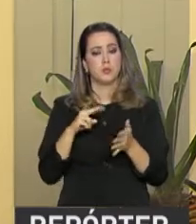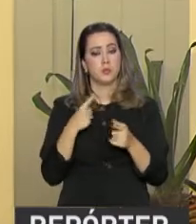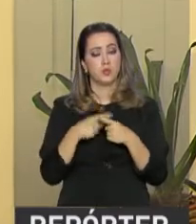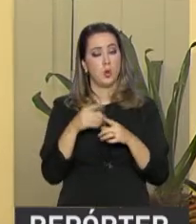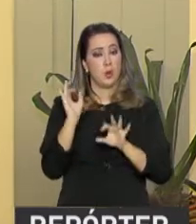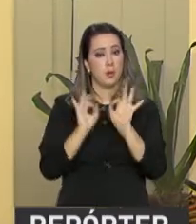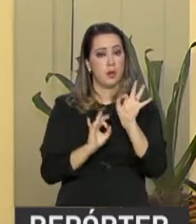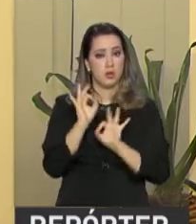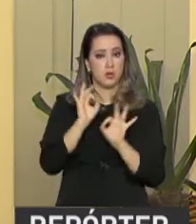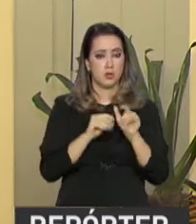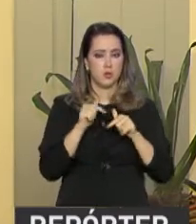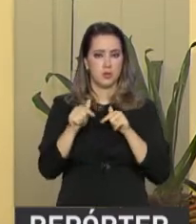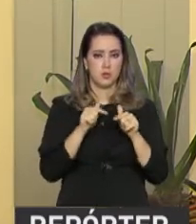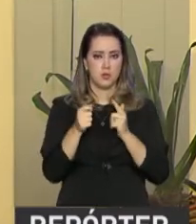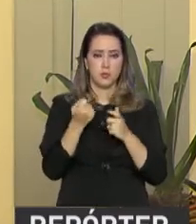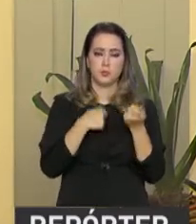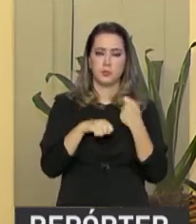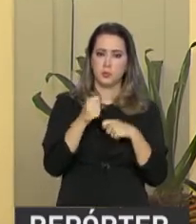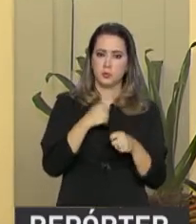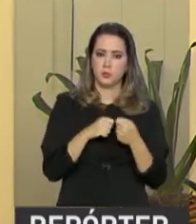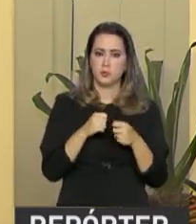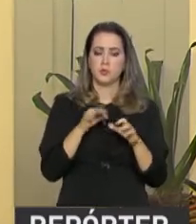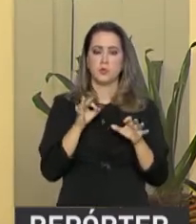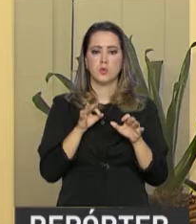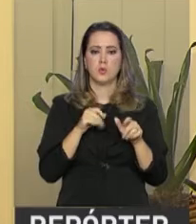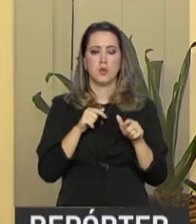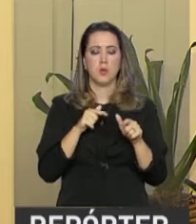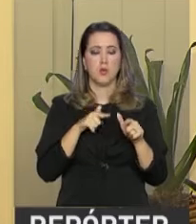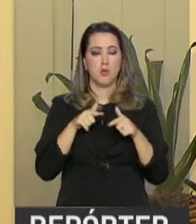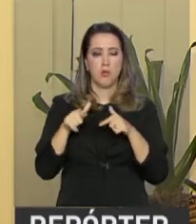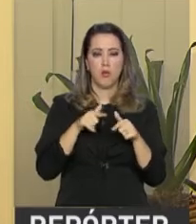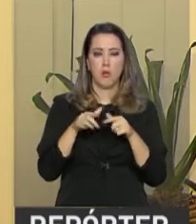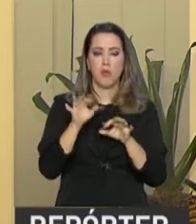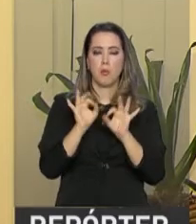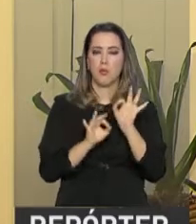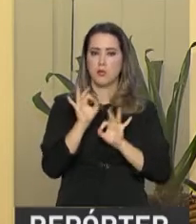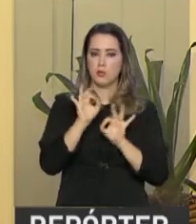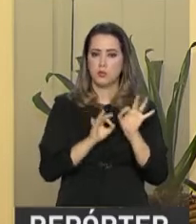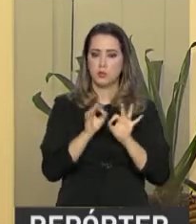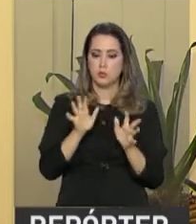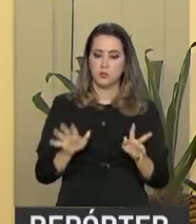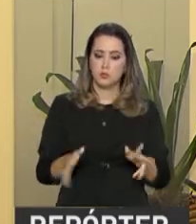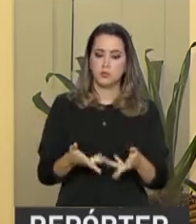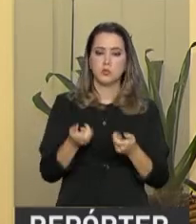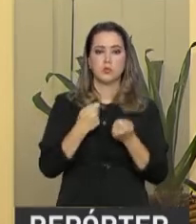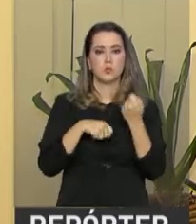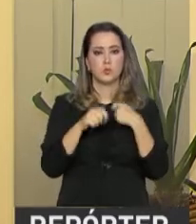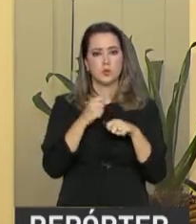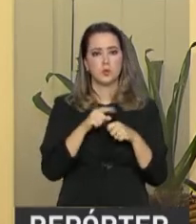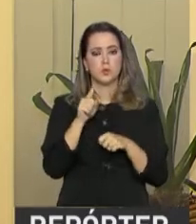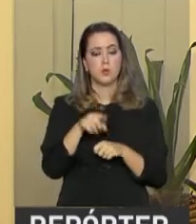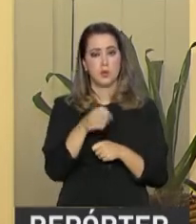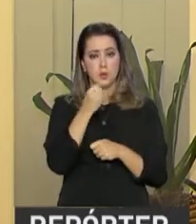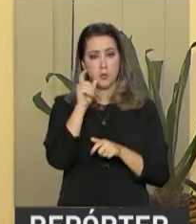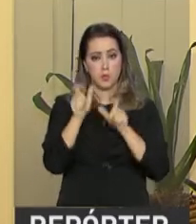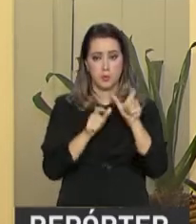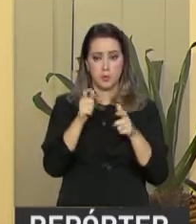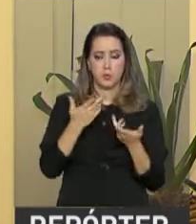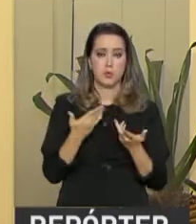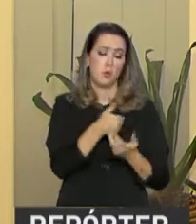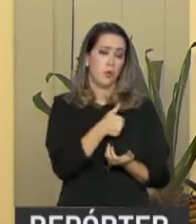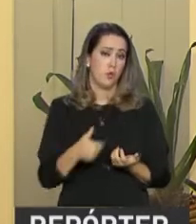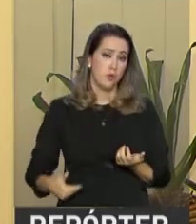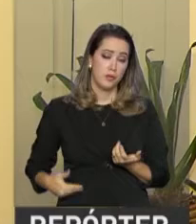planejamento das atividades econômicas do planejamento do que programas de fomento econômico que os quais os empregadores são beneficiários para o